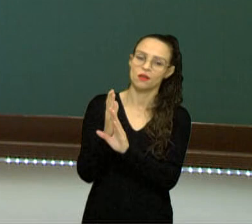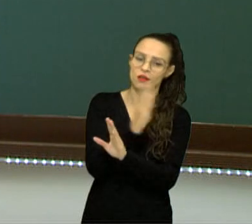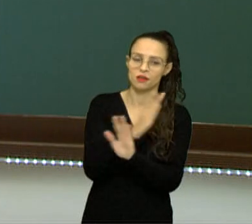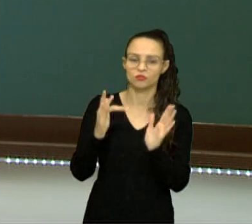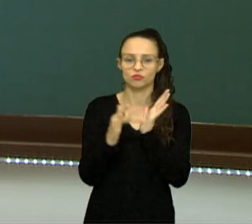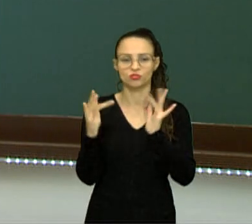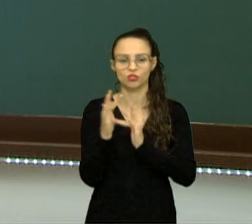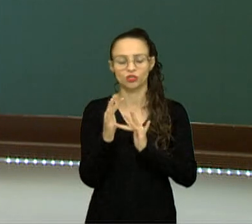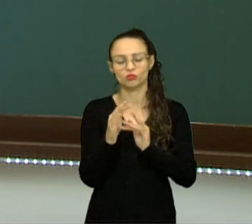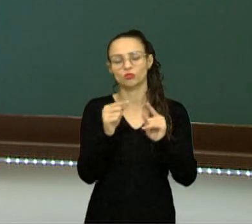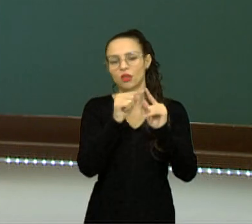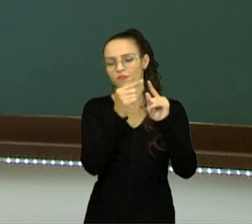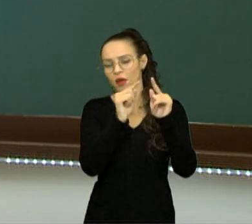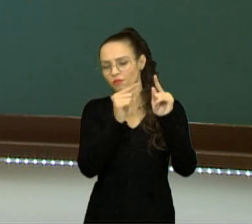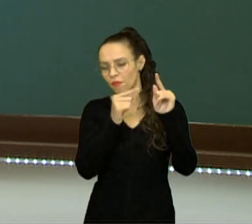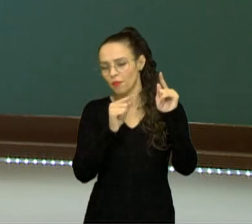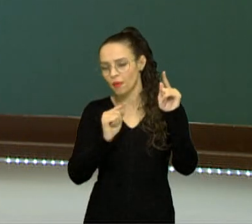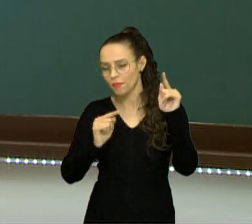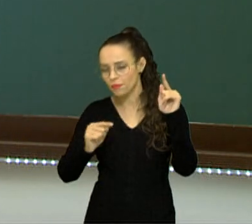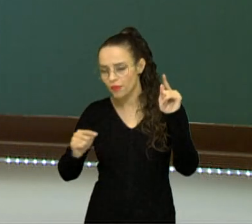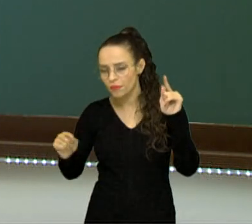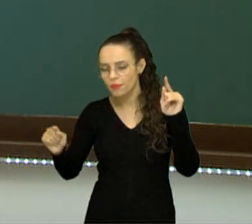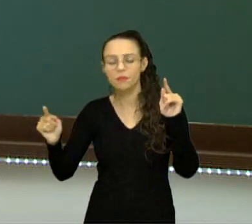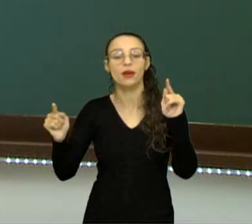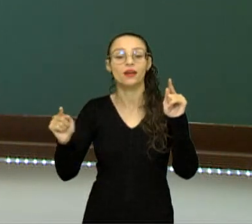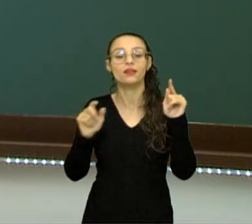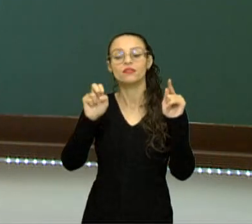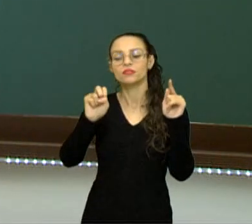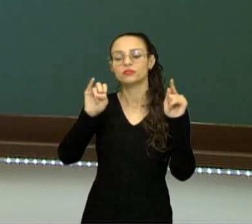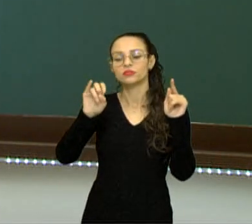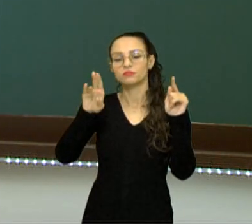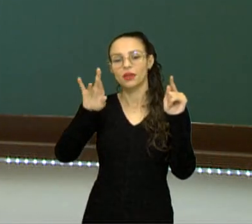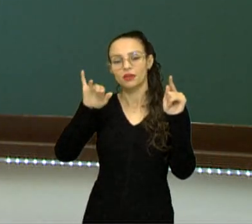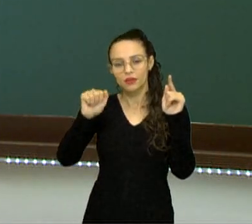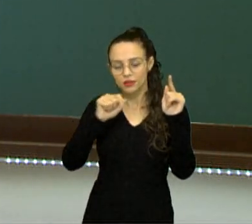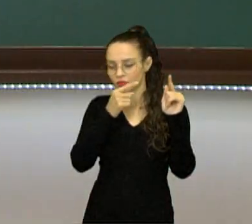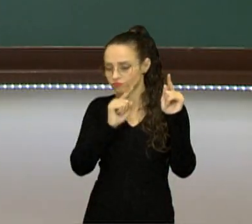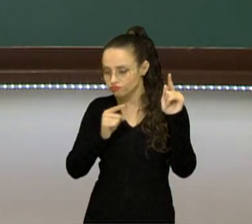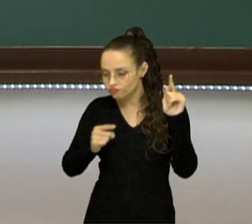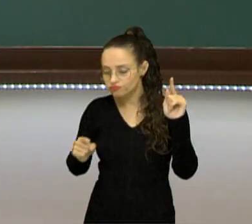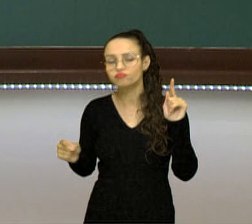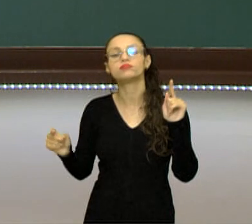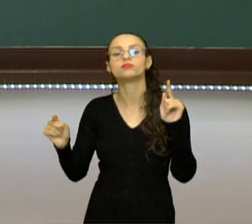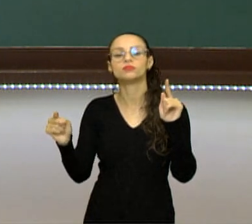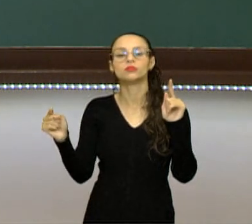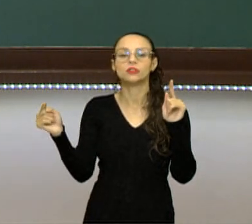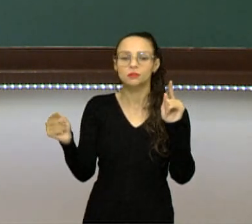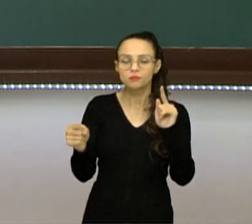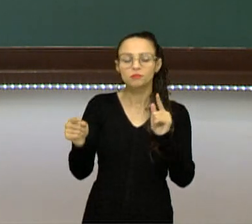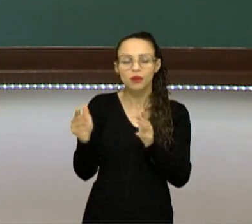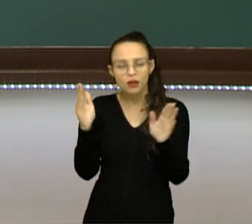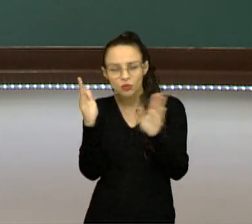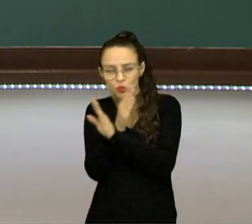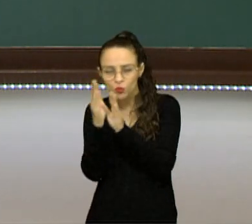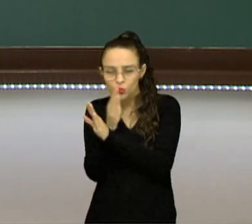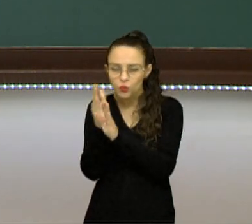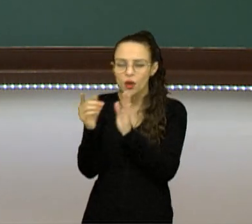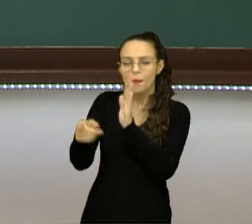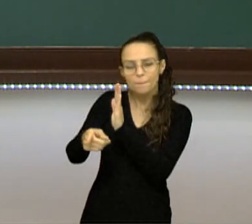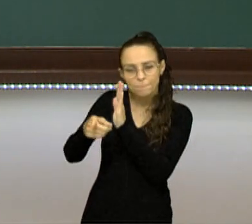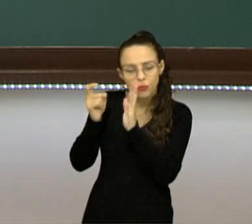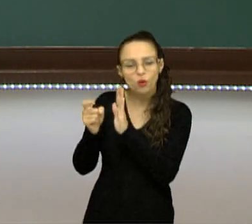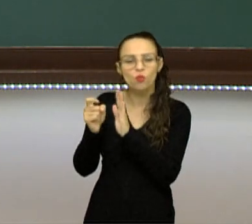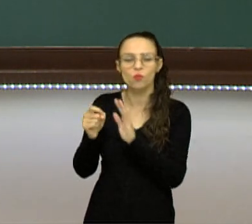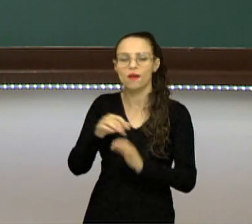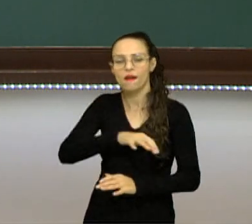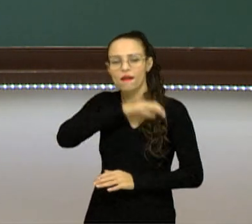atravessando o Alasca, atravessando a Sibéria para o Alasca, vindo para caçar, inclusive, mamutes na região